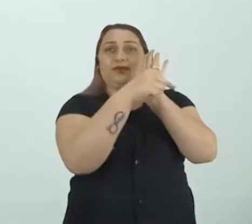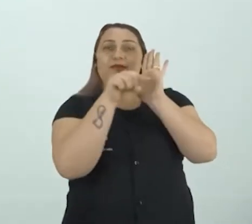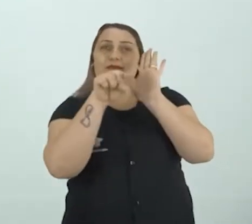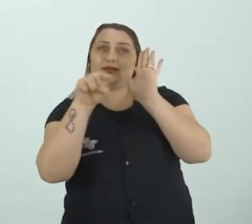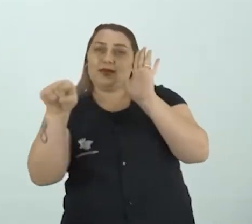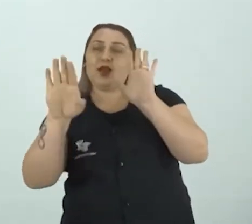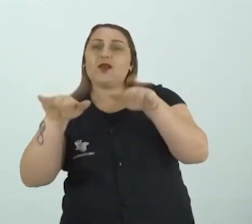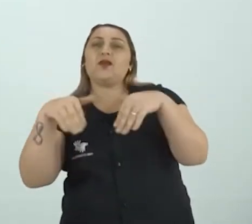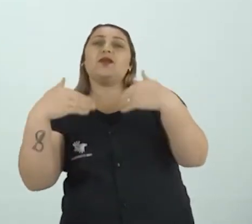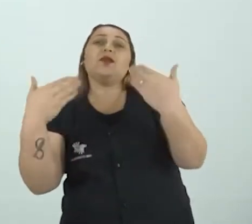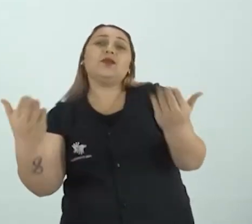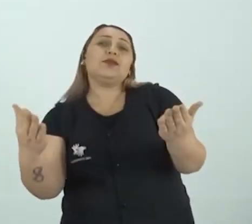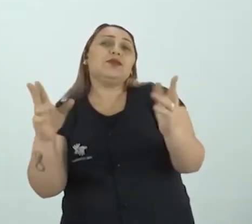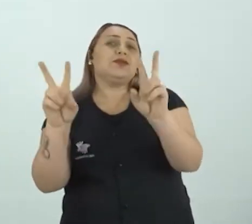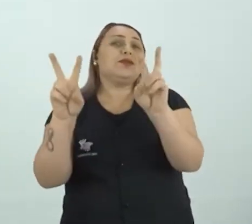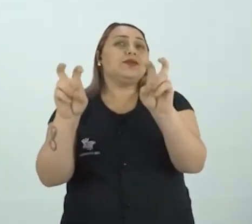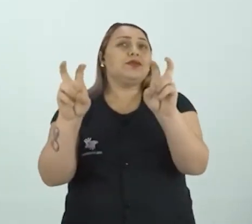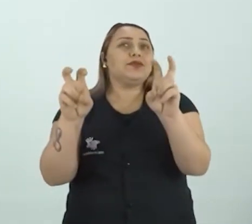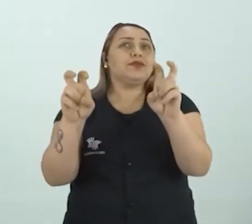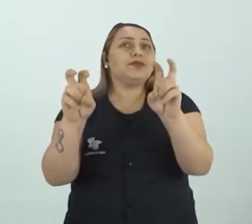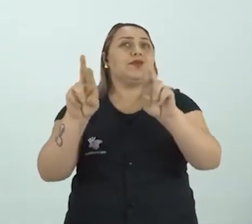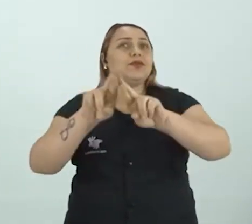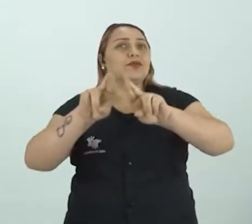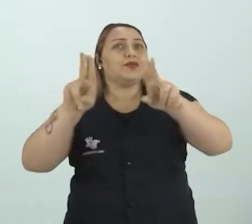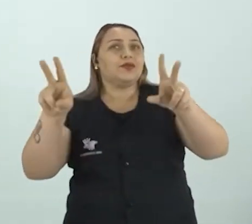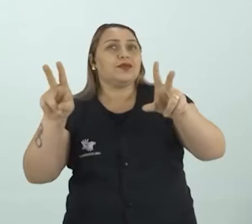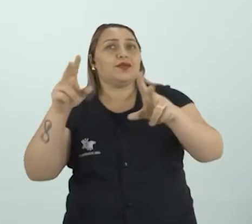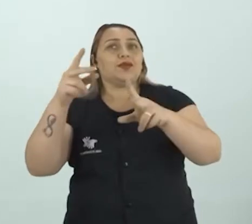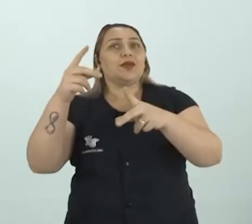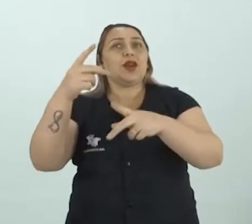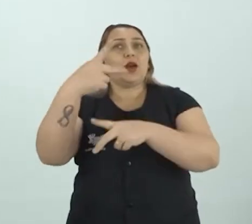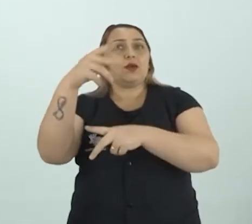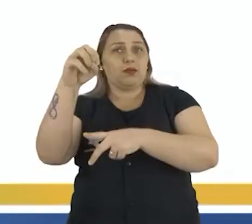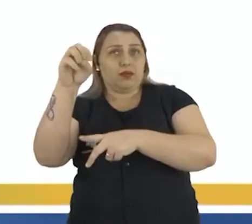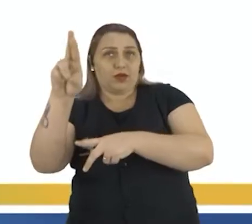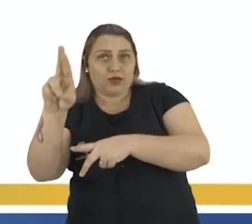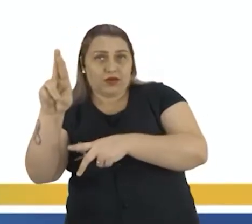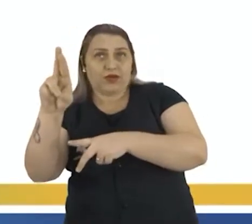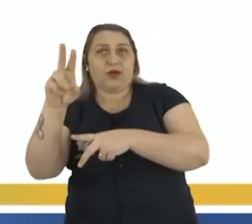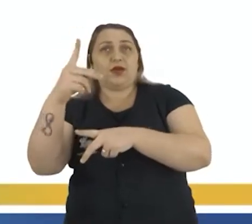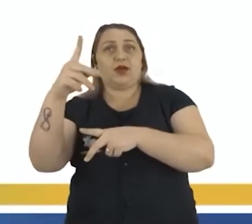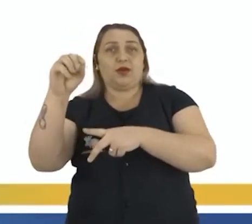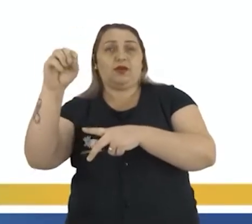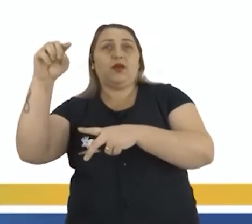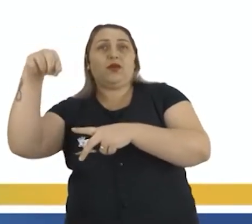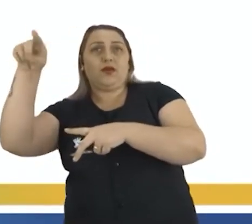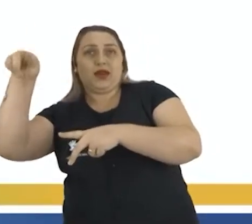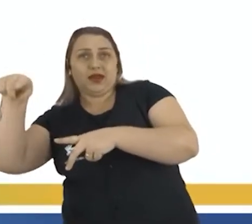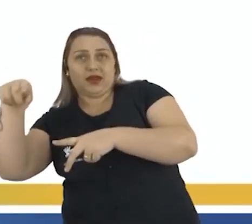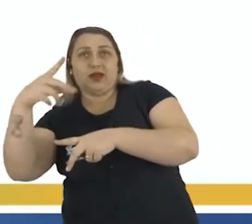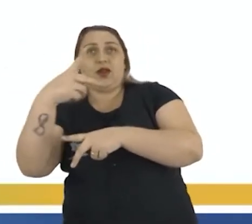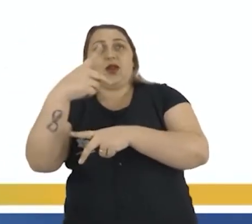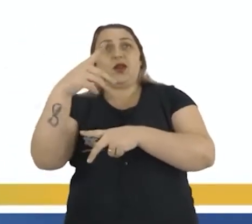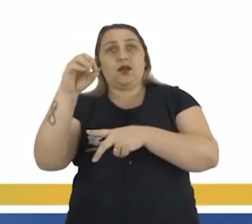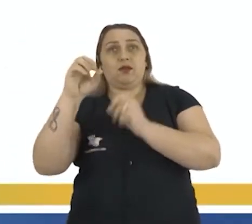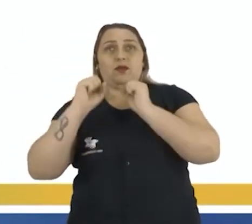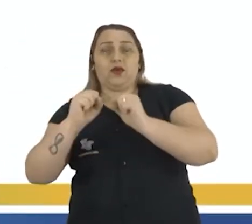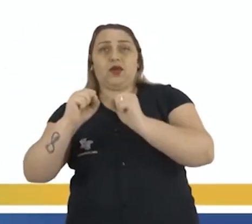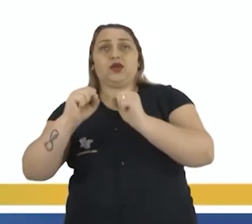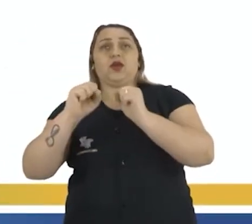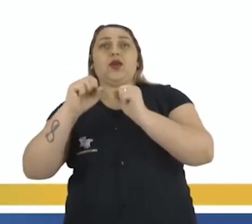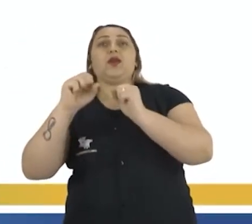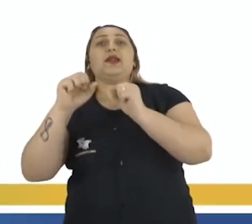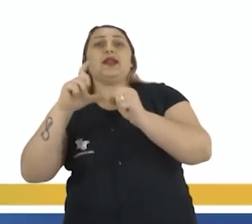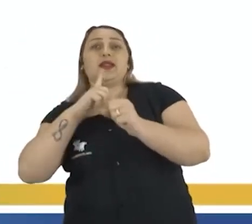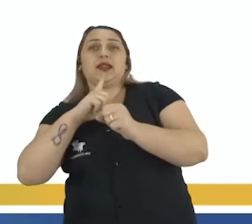ser o assunto abordado. Nós vamos abordar a diferença do por e do por, do pode e do pôde e do porém